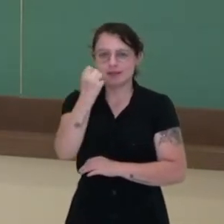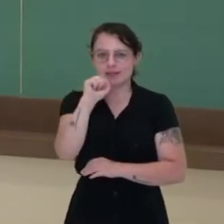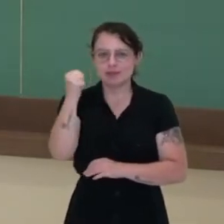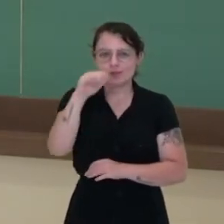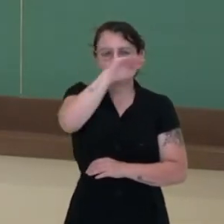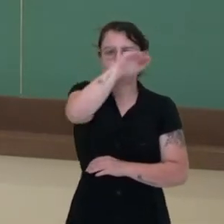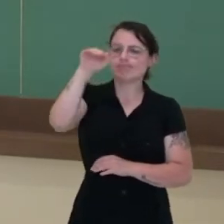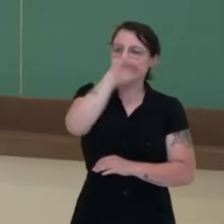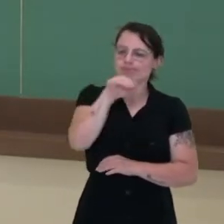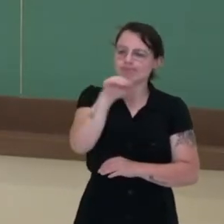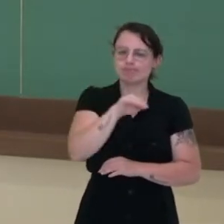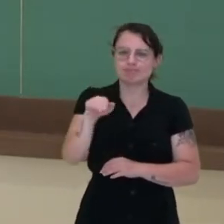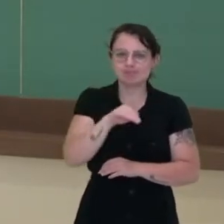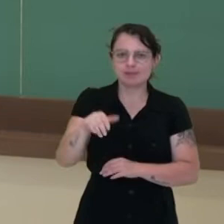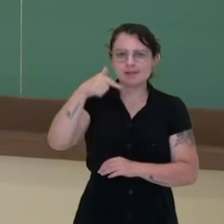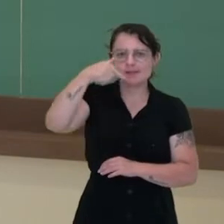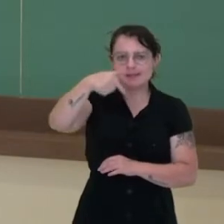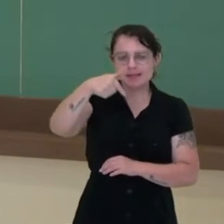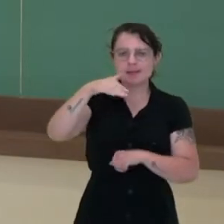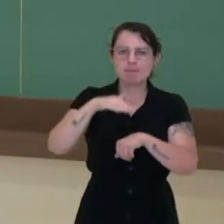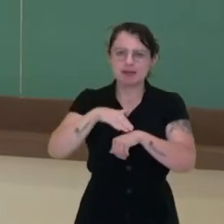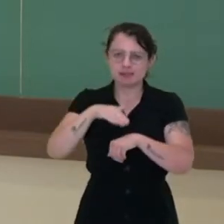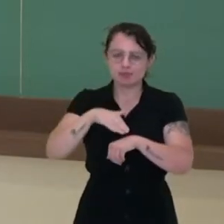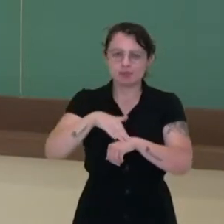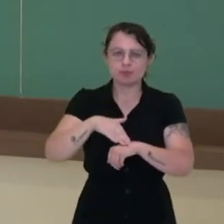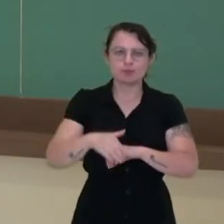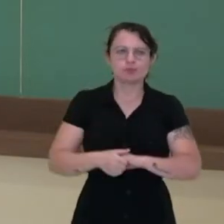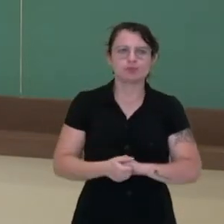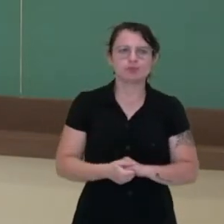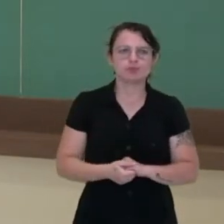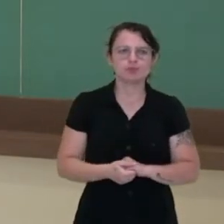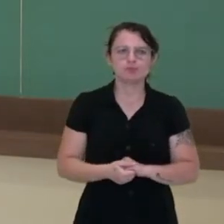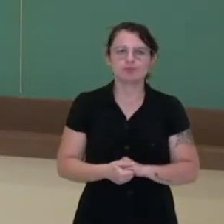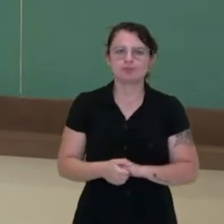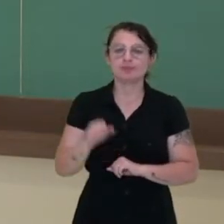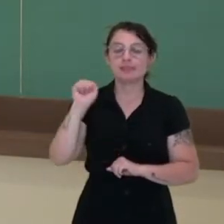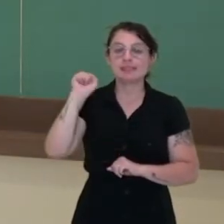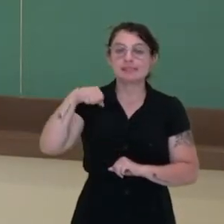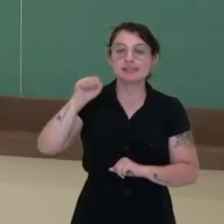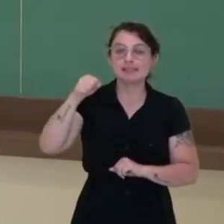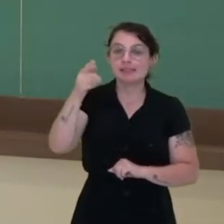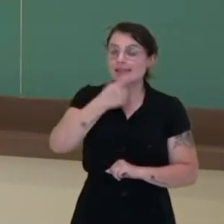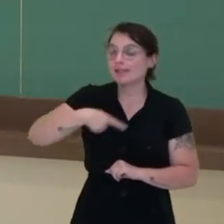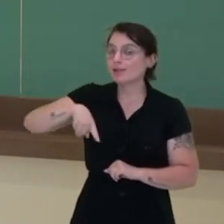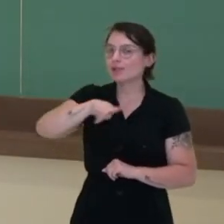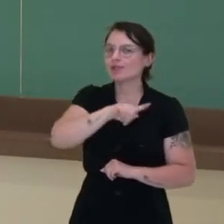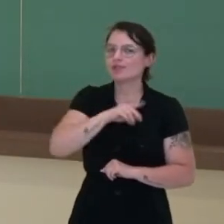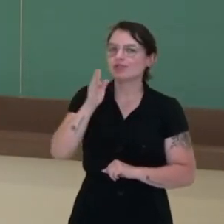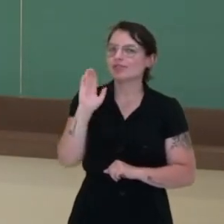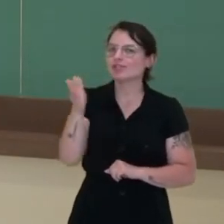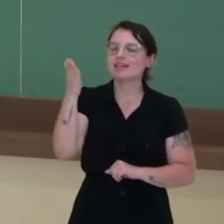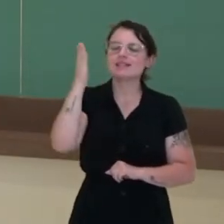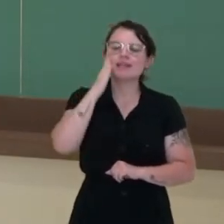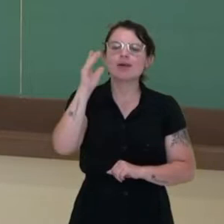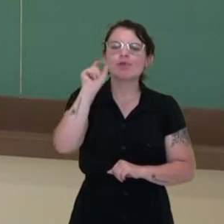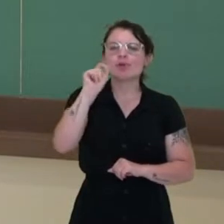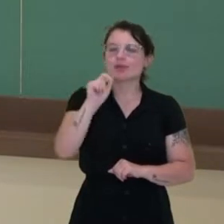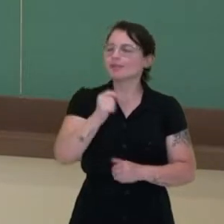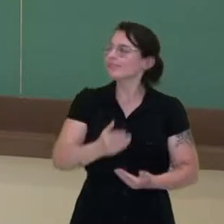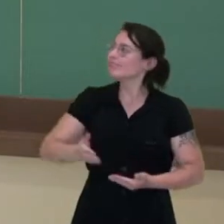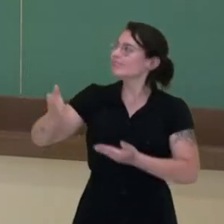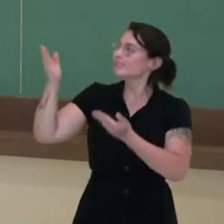7 períodos, que são as linhas horizontais. Sim, sabemos que esses elementos